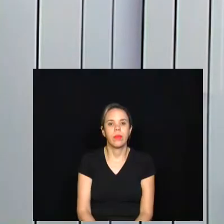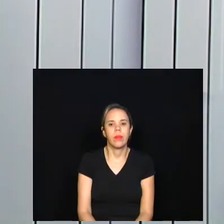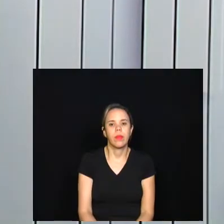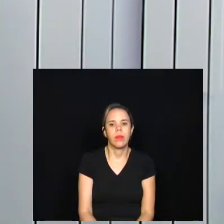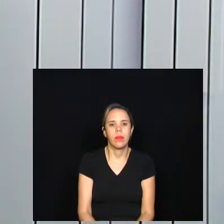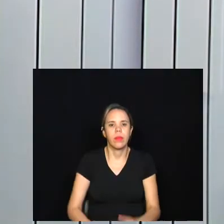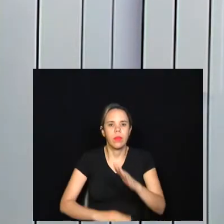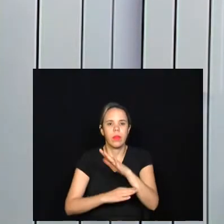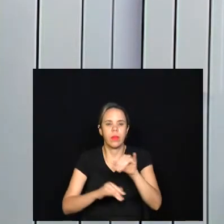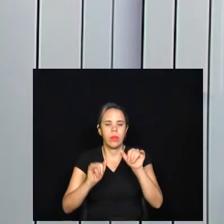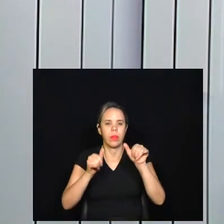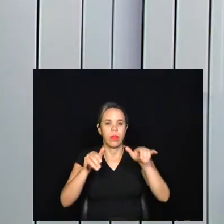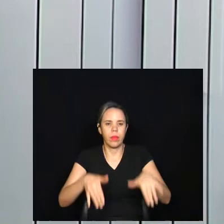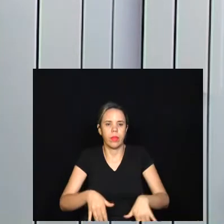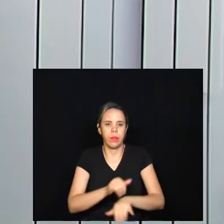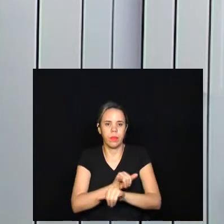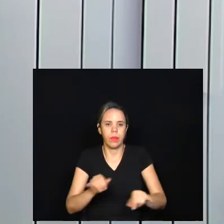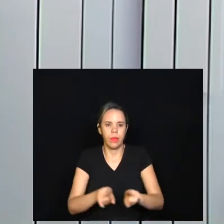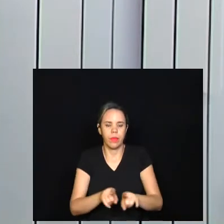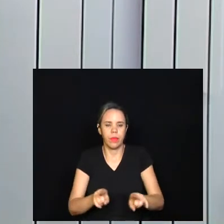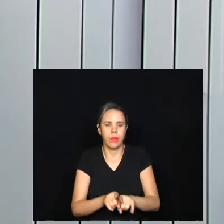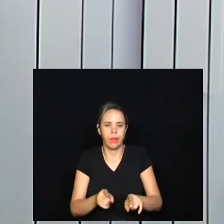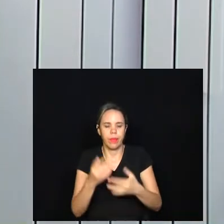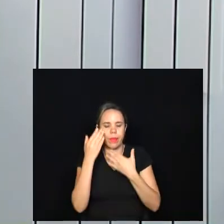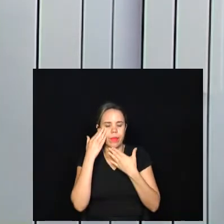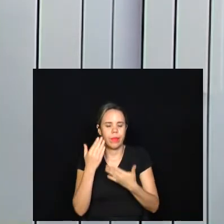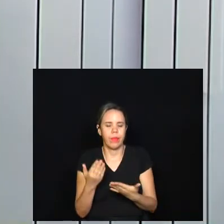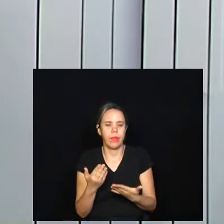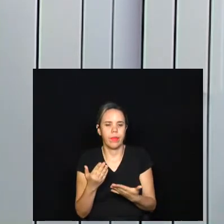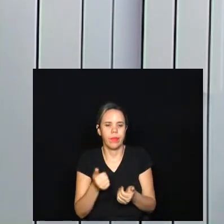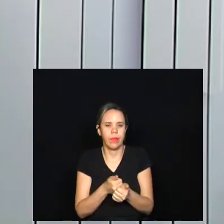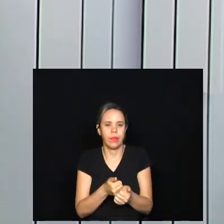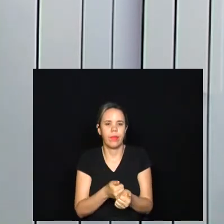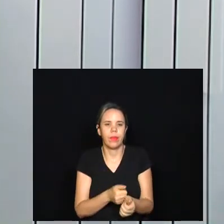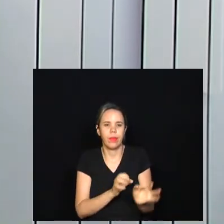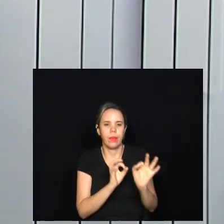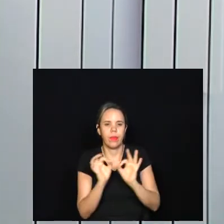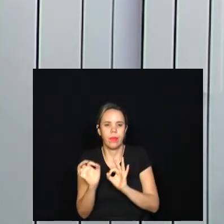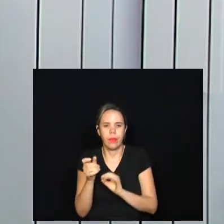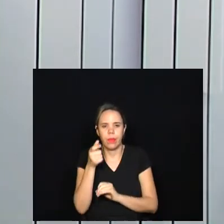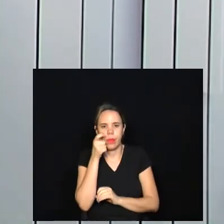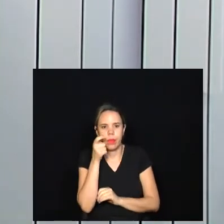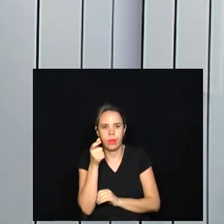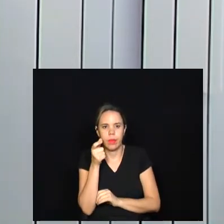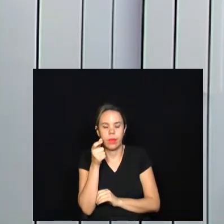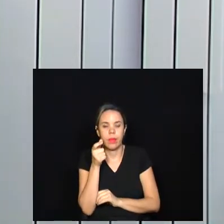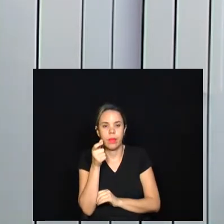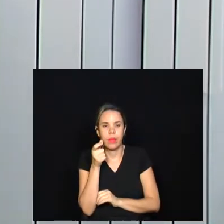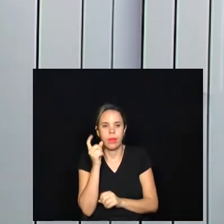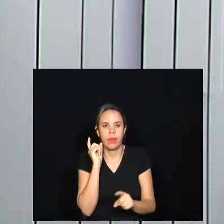O Câmara Notícia fica por aqui. Muito obrigado pela sua companhia e audiência e